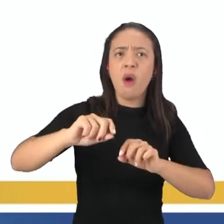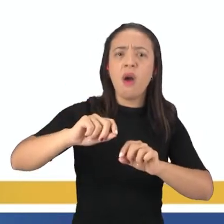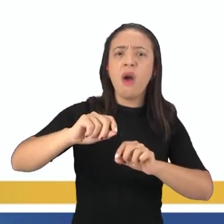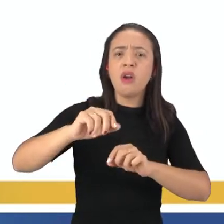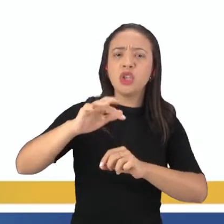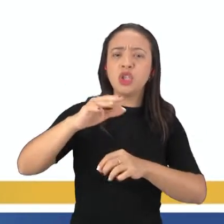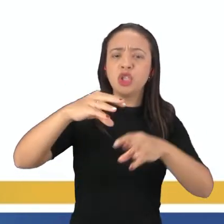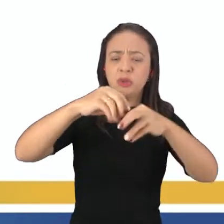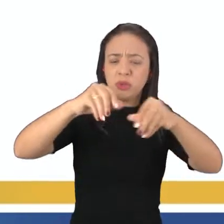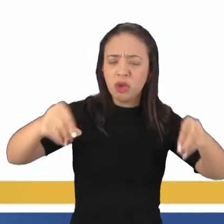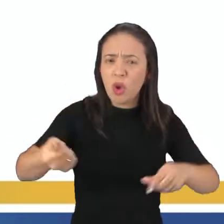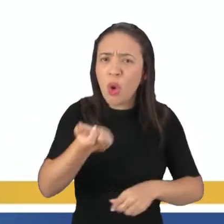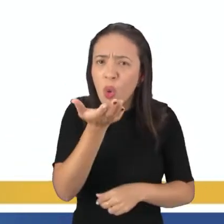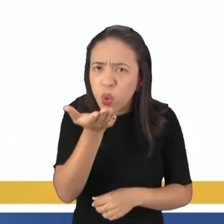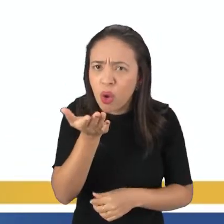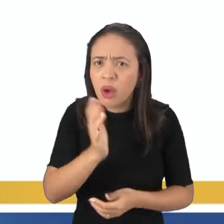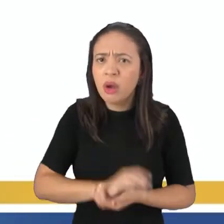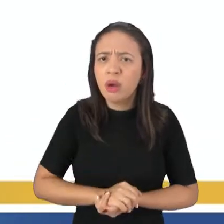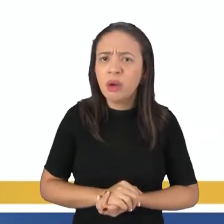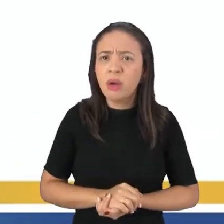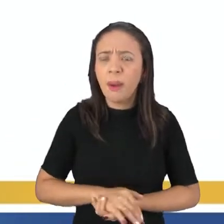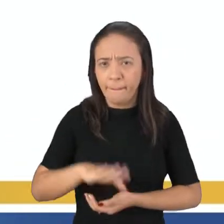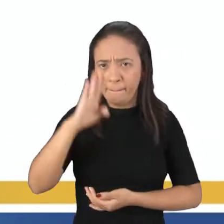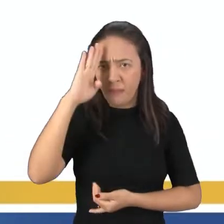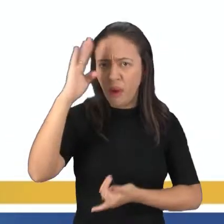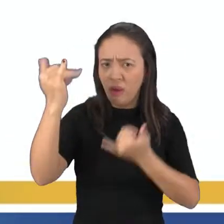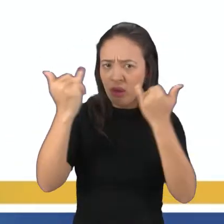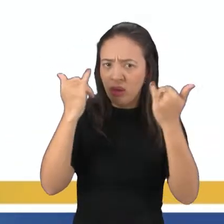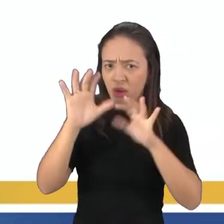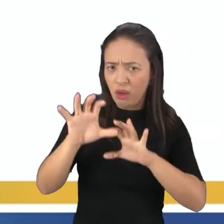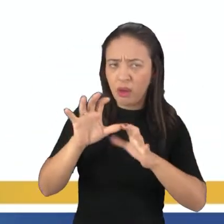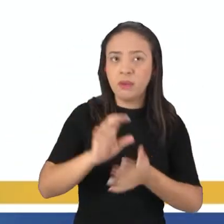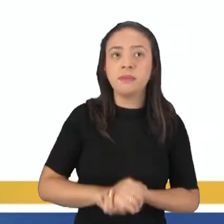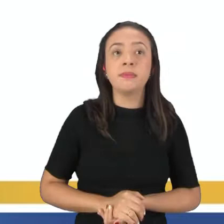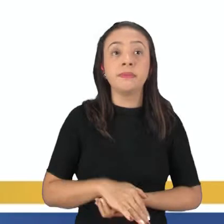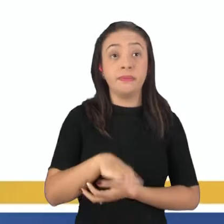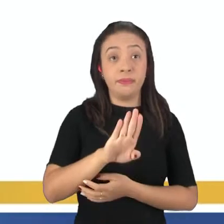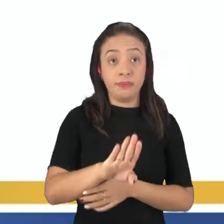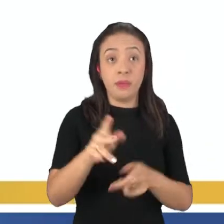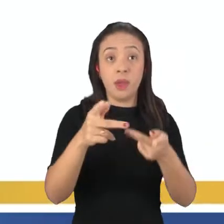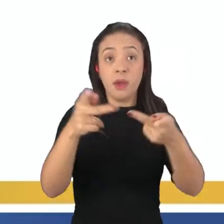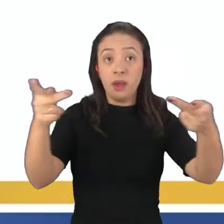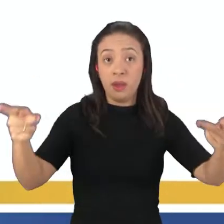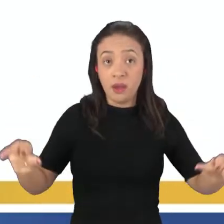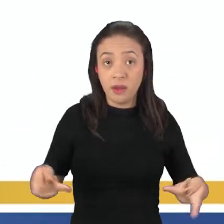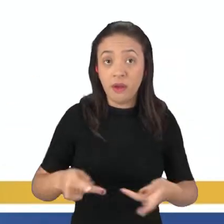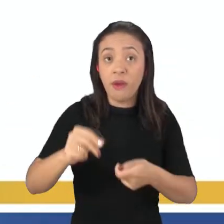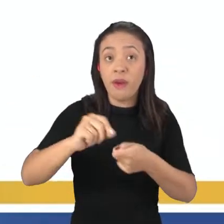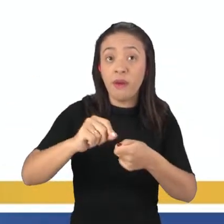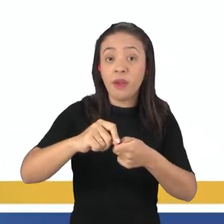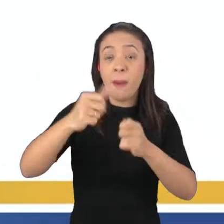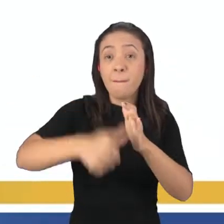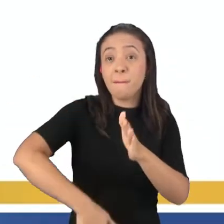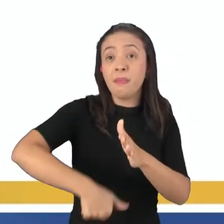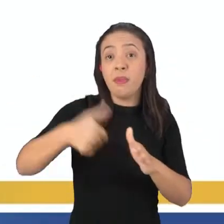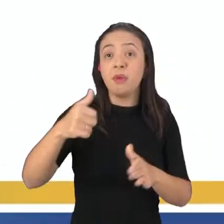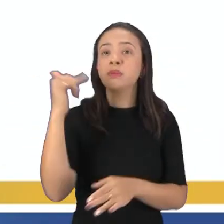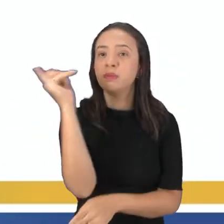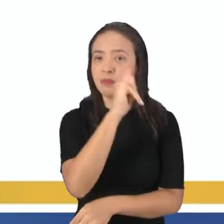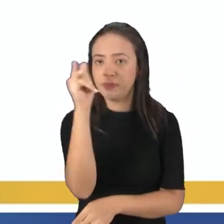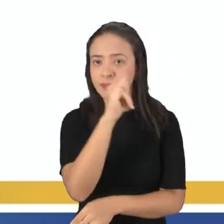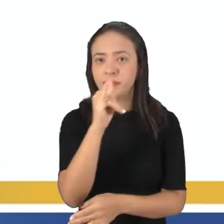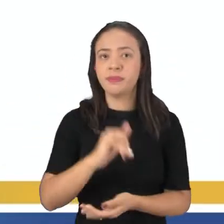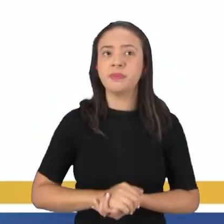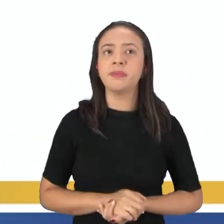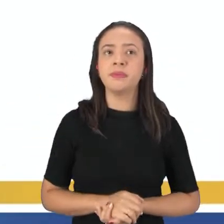Pizza é feita de farinha. É isso que o texto fala? A ideia principal do texto é essa? Ou então a letra B. Pizza foi feita pela